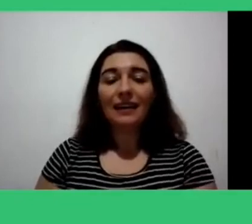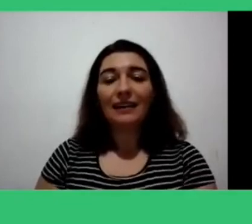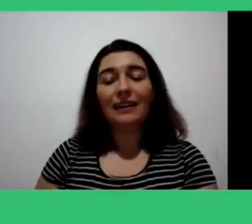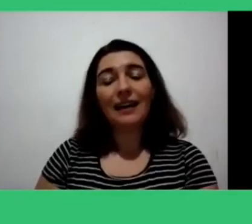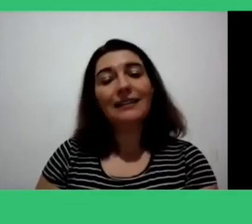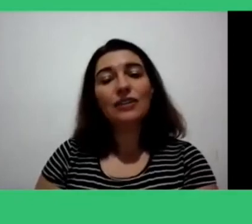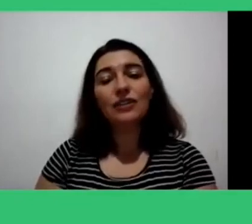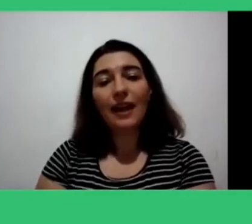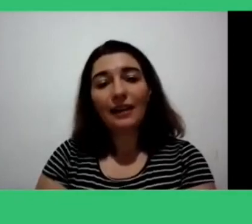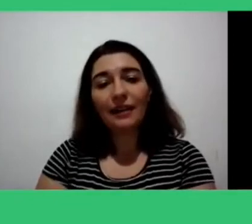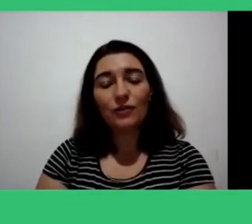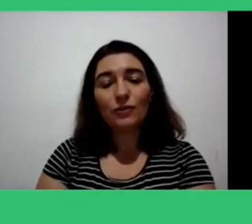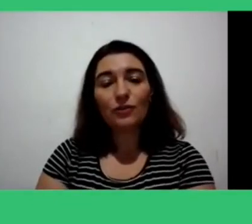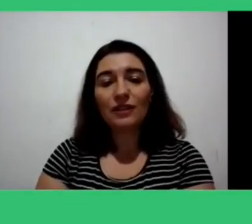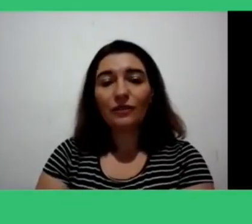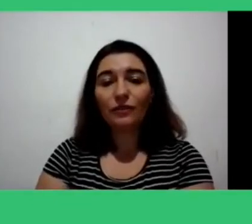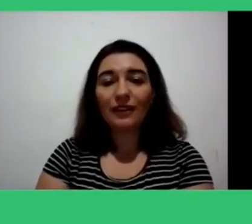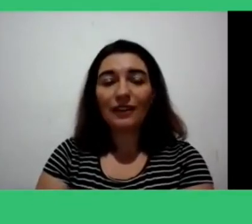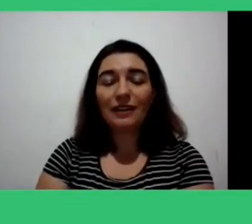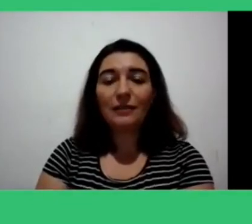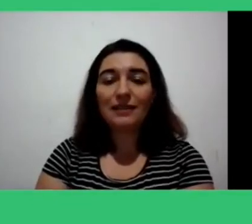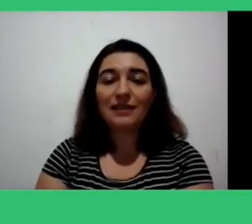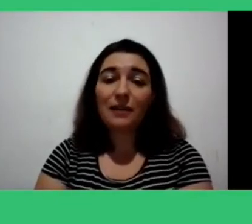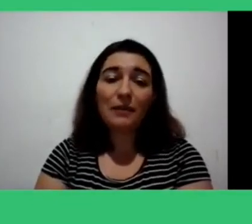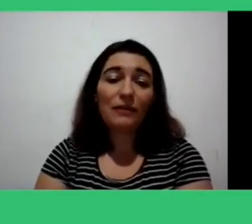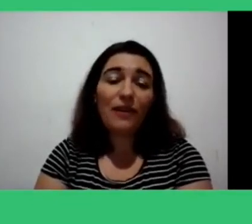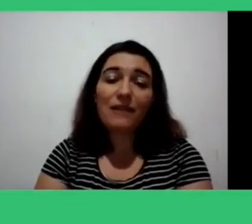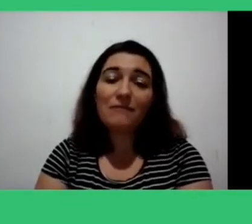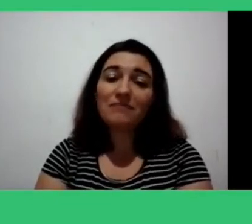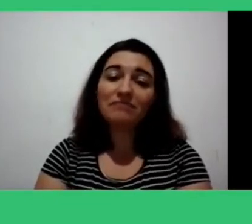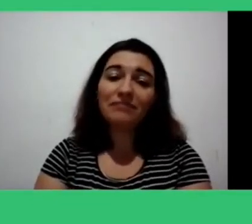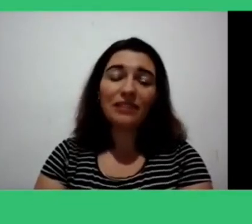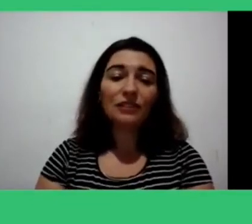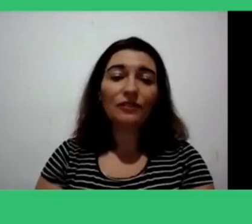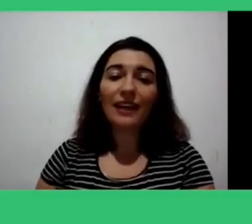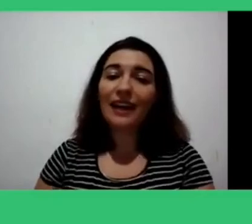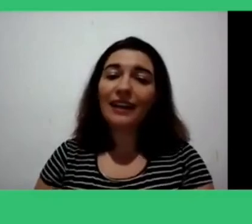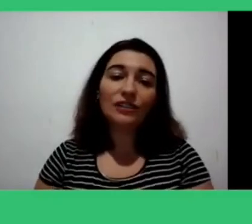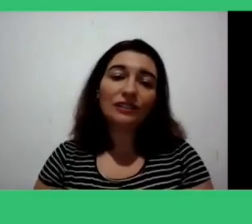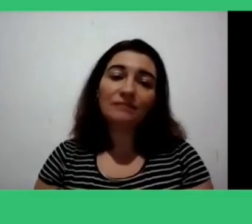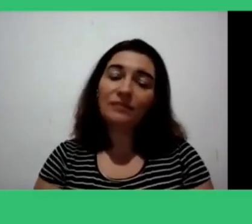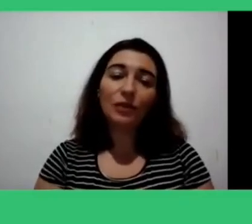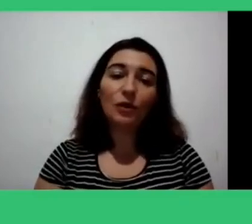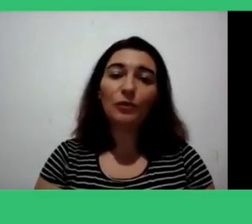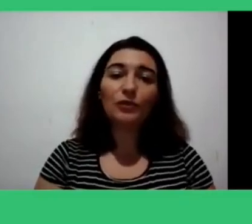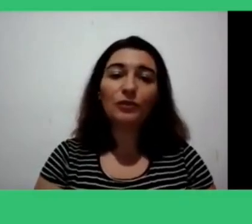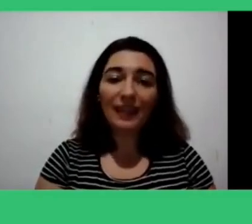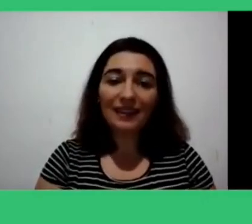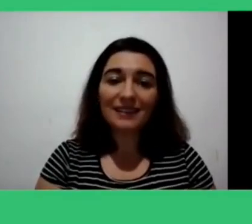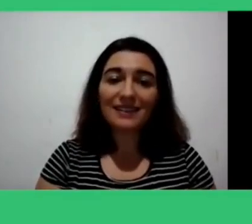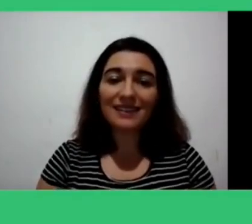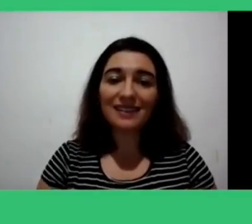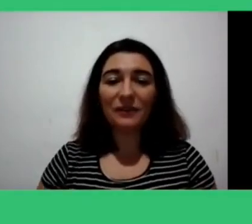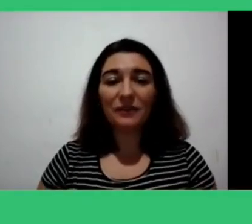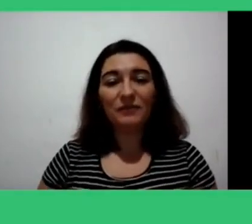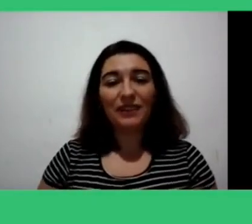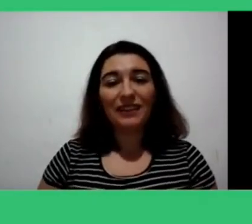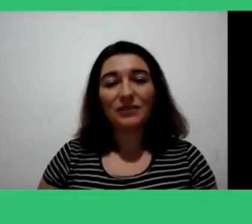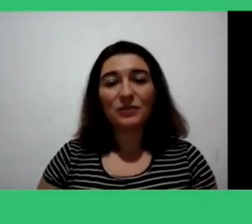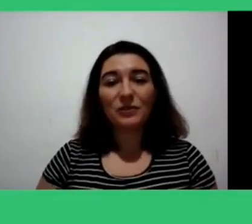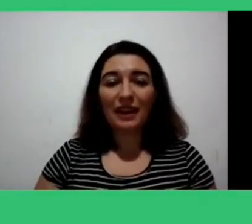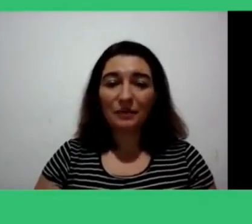têm, cada gênero discursivo em Libras tem uma forma diferente do português.